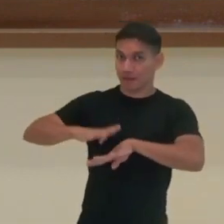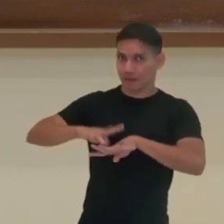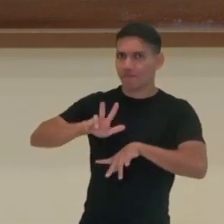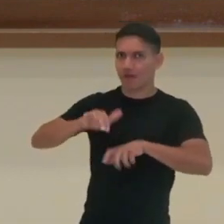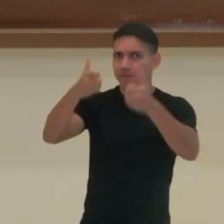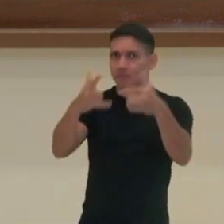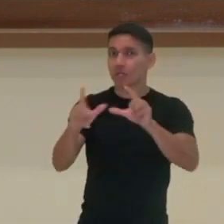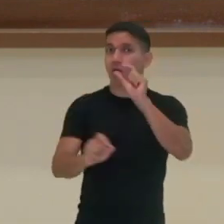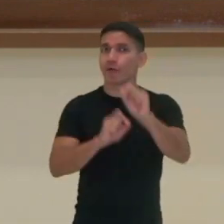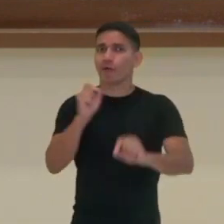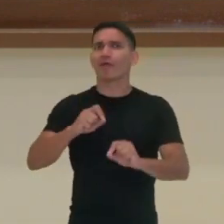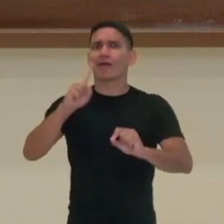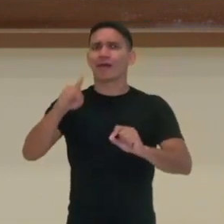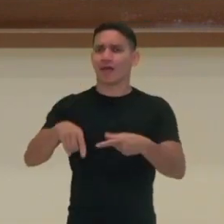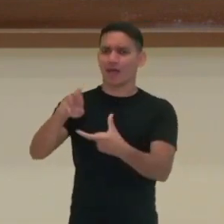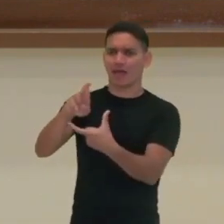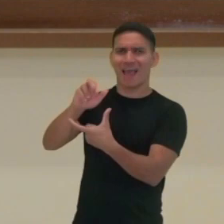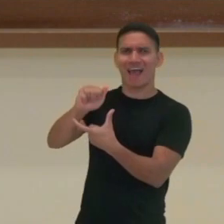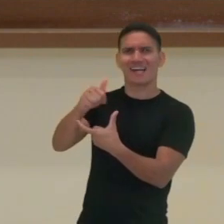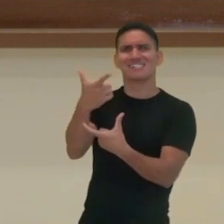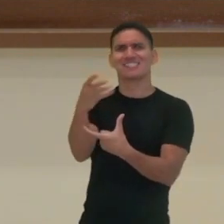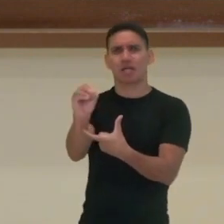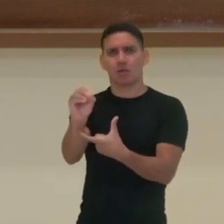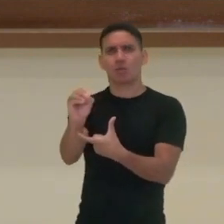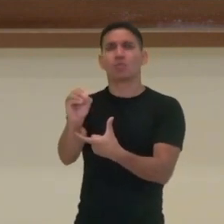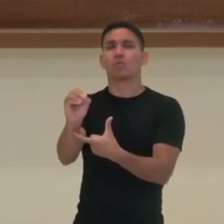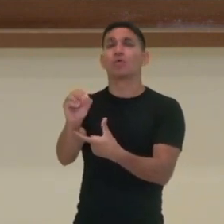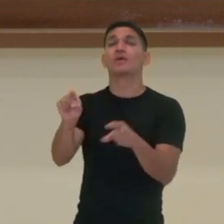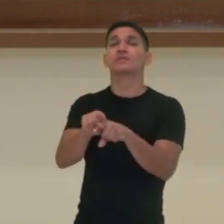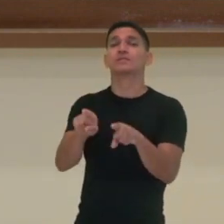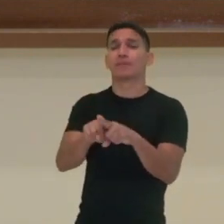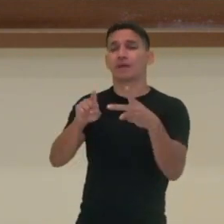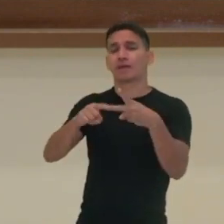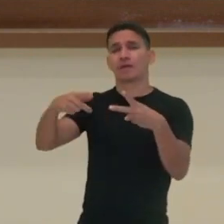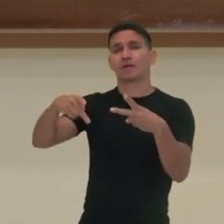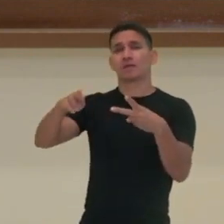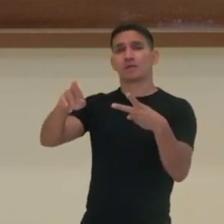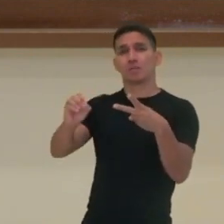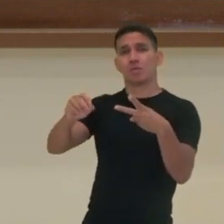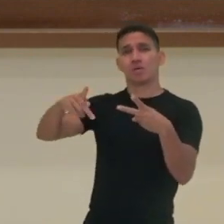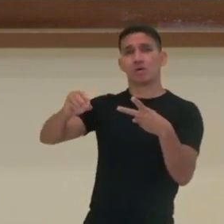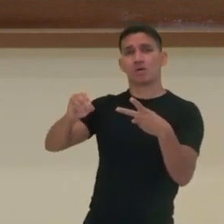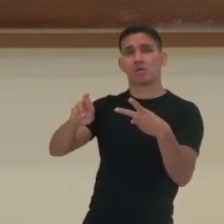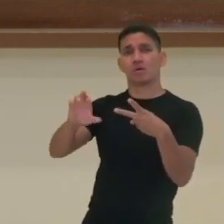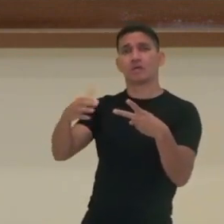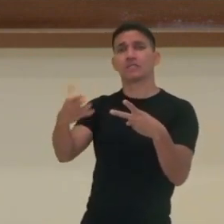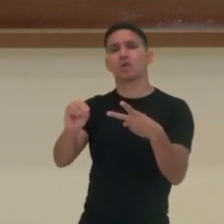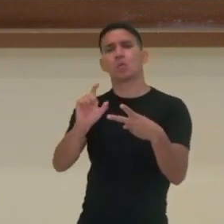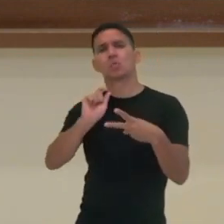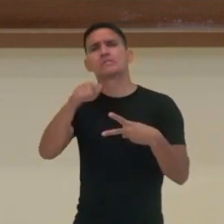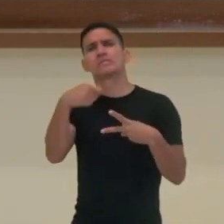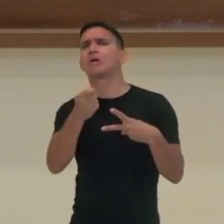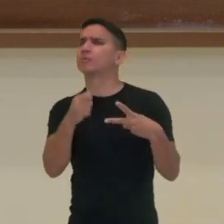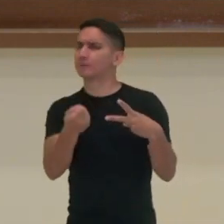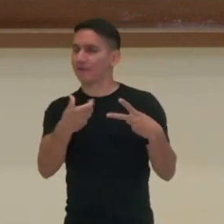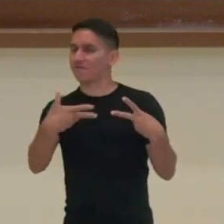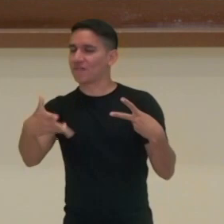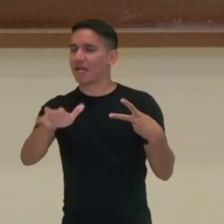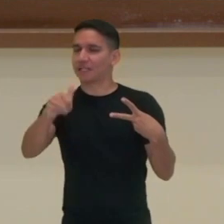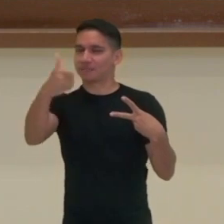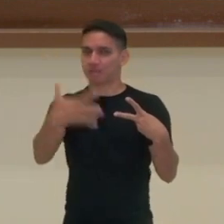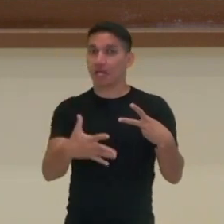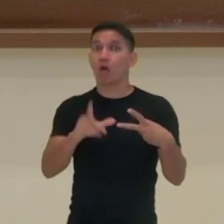vamos falar sobre razão e proporção, mas vamos falar sobre os números diretamente